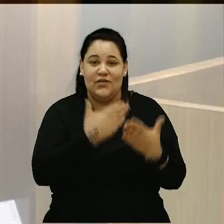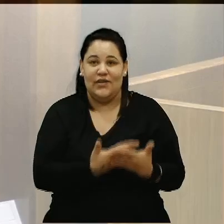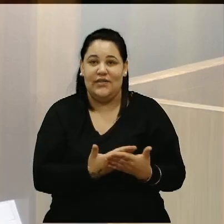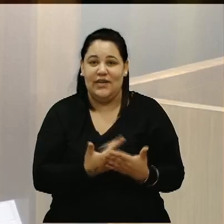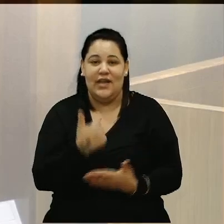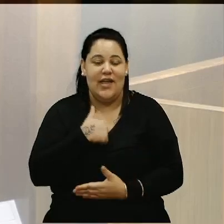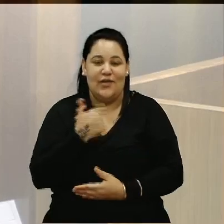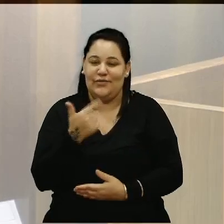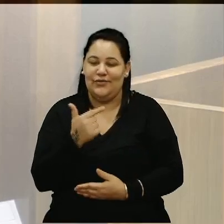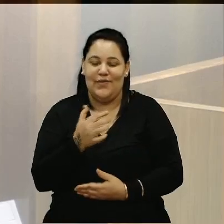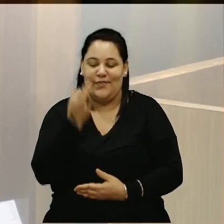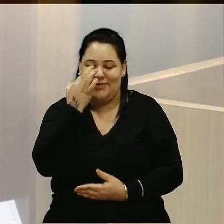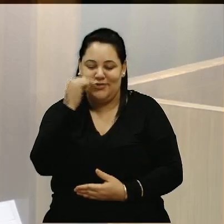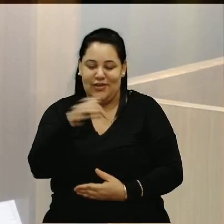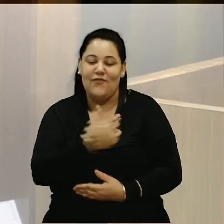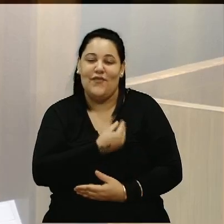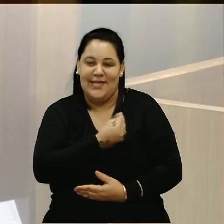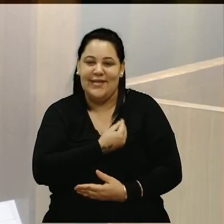aqui,